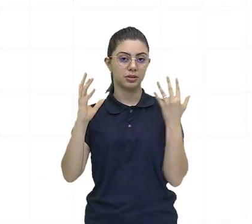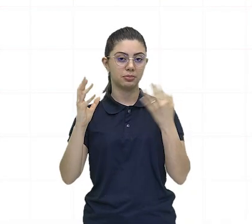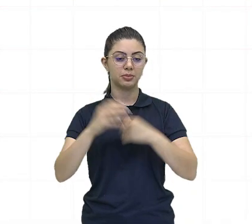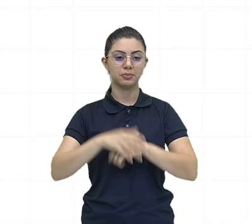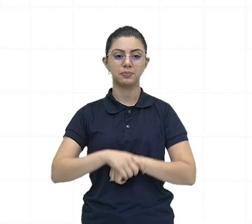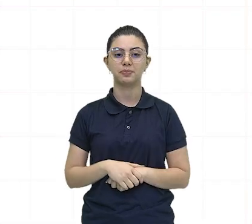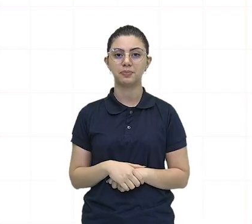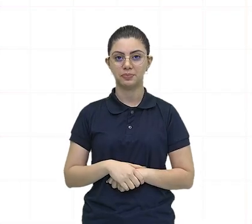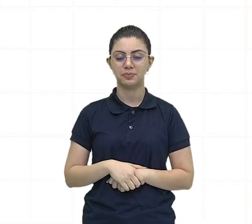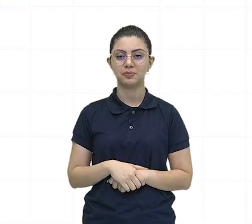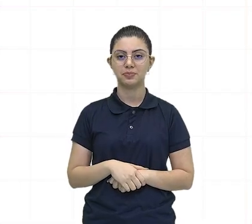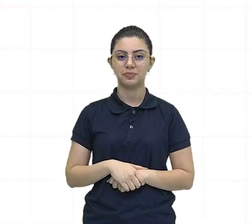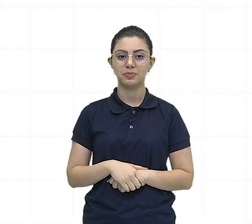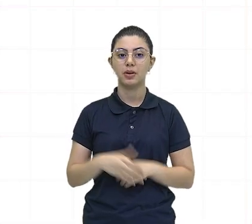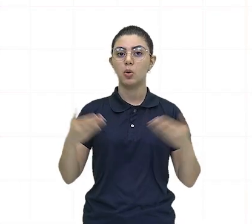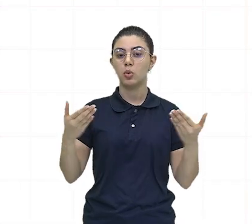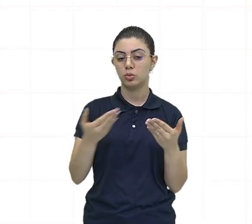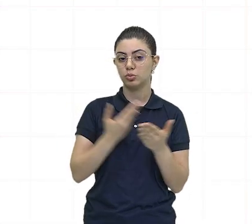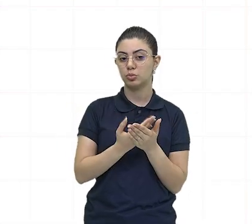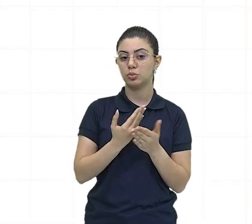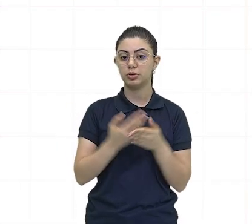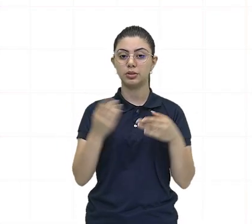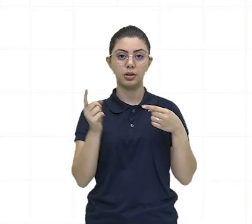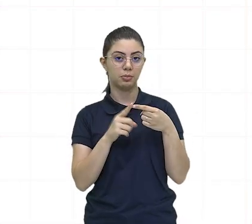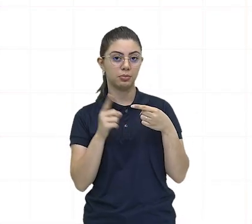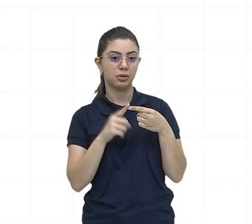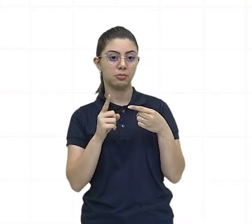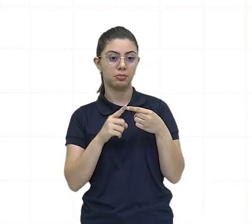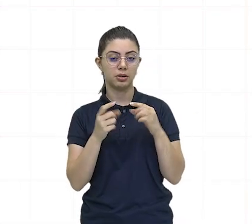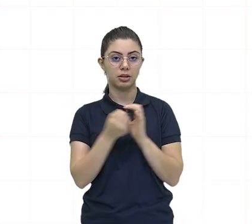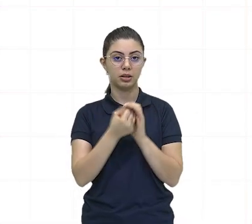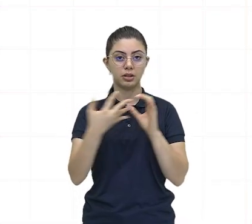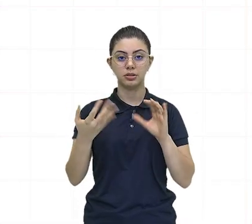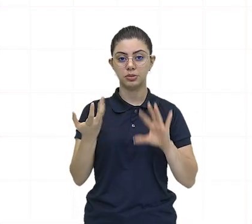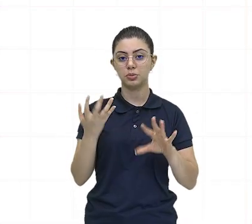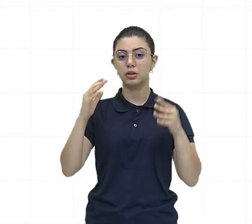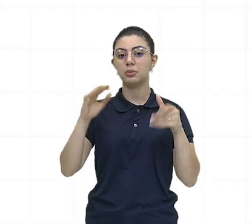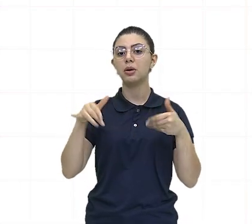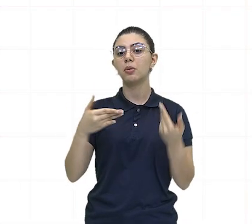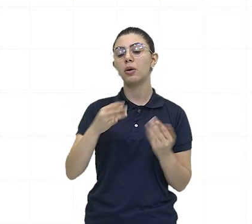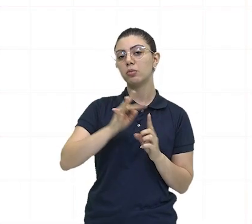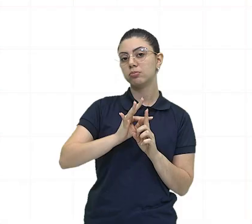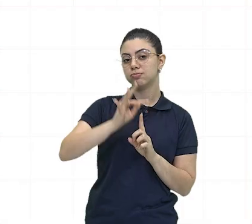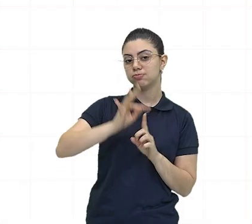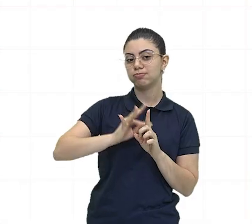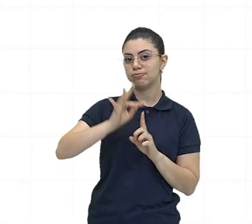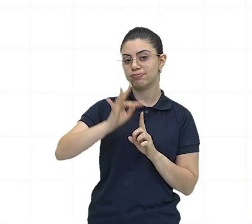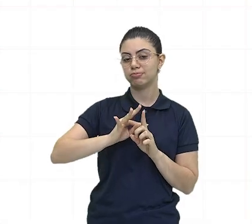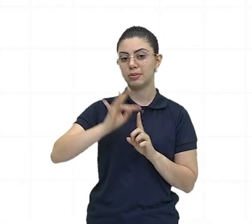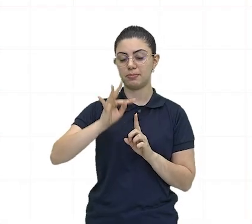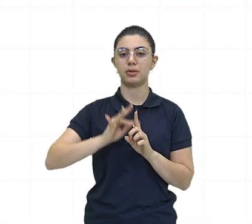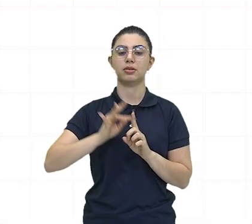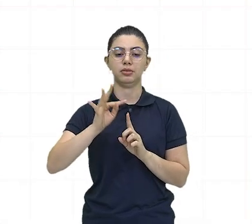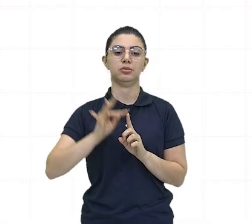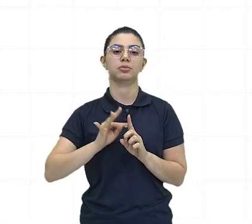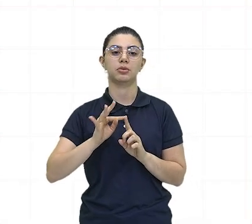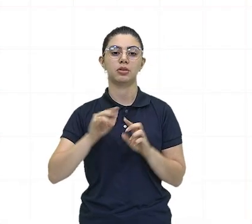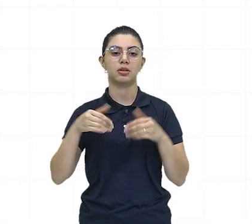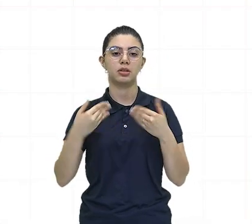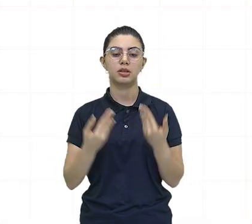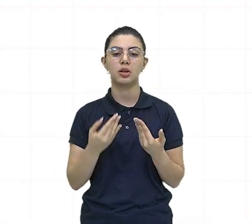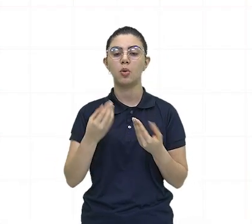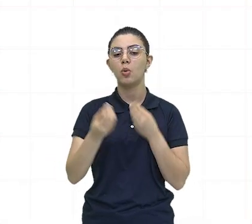Então, olha só, os elementos climáticos, o primeiro que a gente vai trabalhar é a temperatura. A temperatura é esse grau